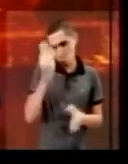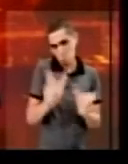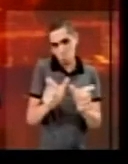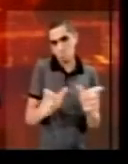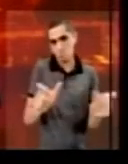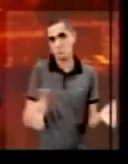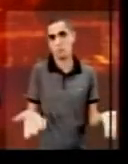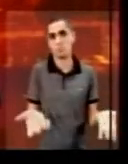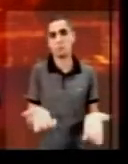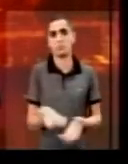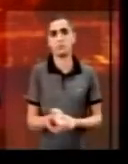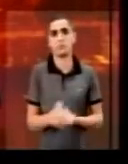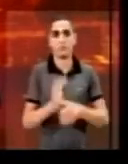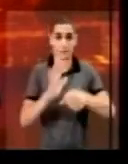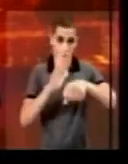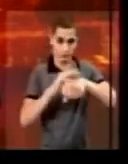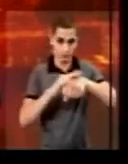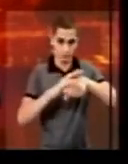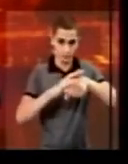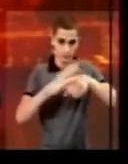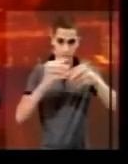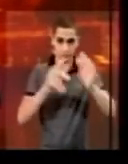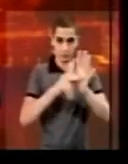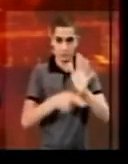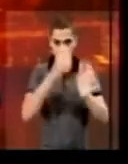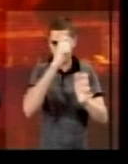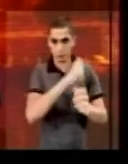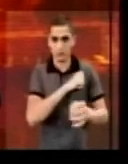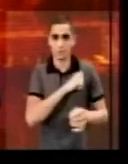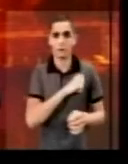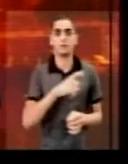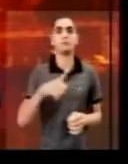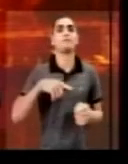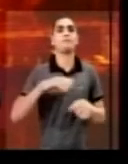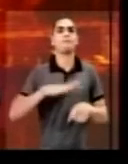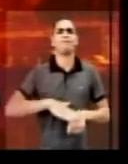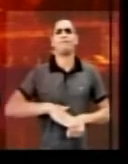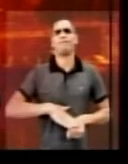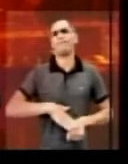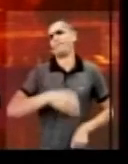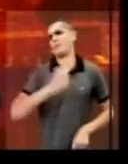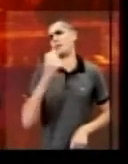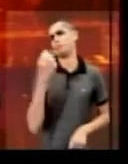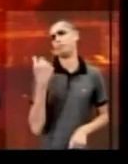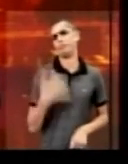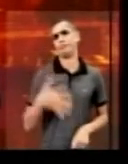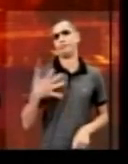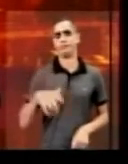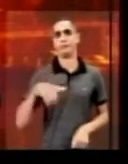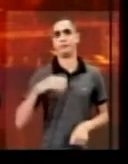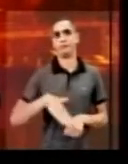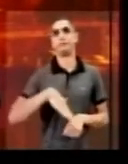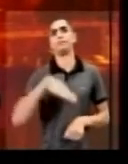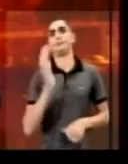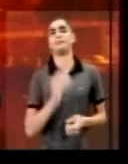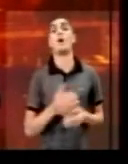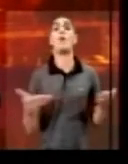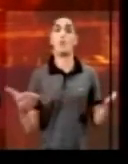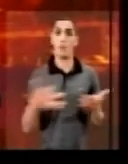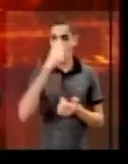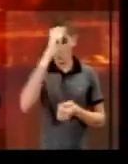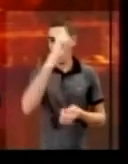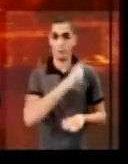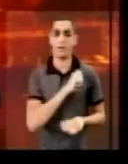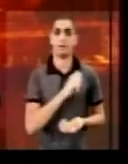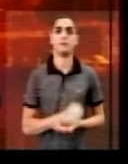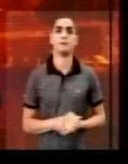engano, curados em São José do Rio Preto. Nós estamos com muito mais que isso. Hoje, em São José do Rio